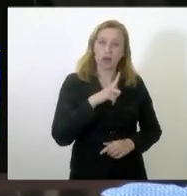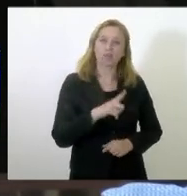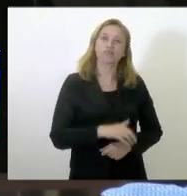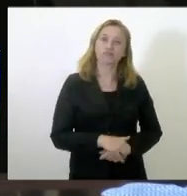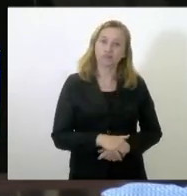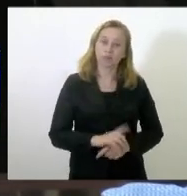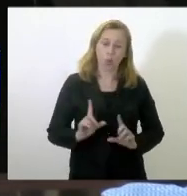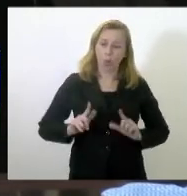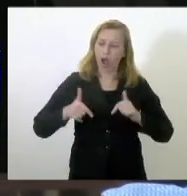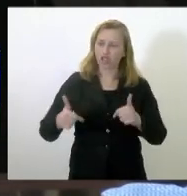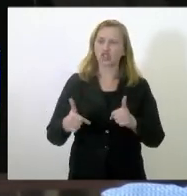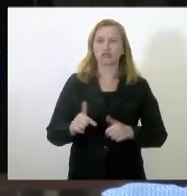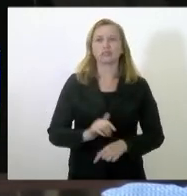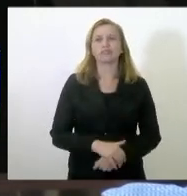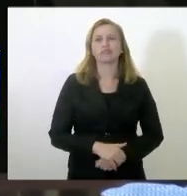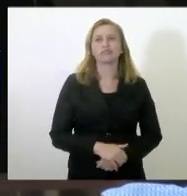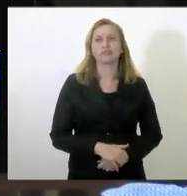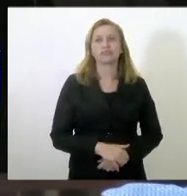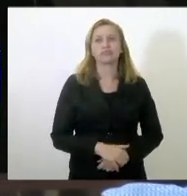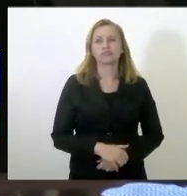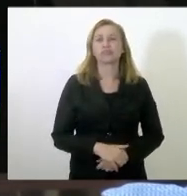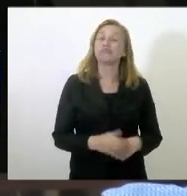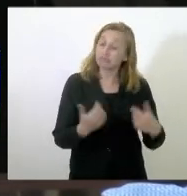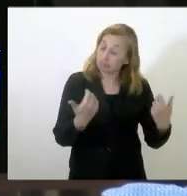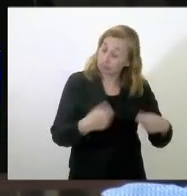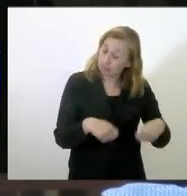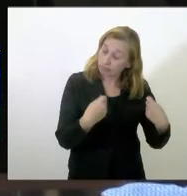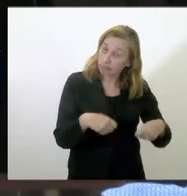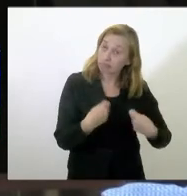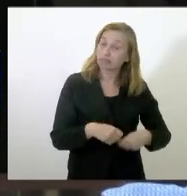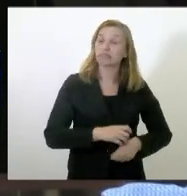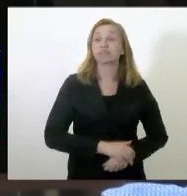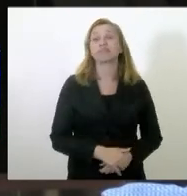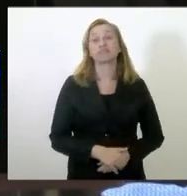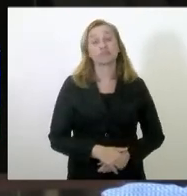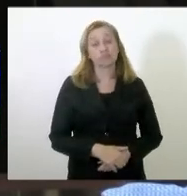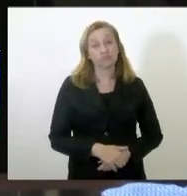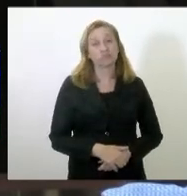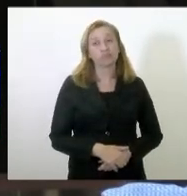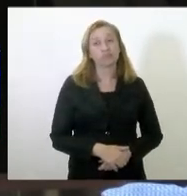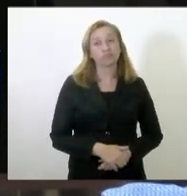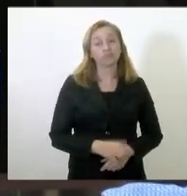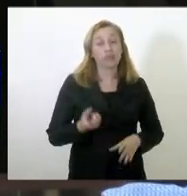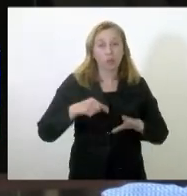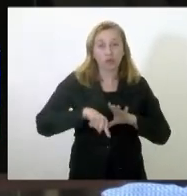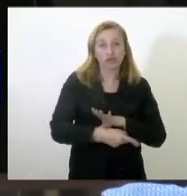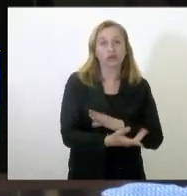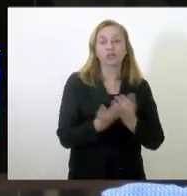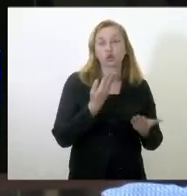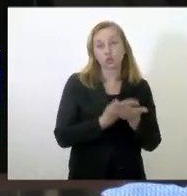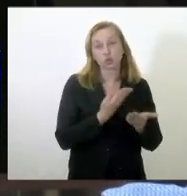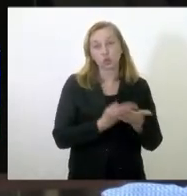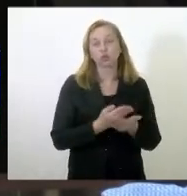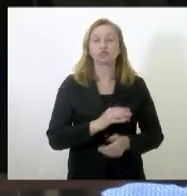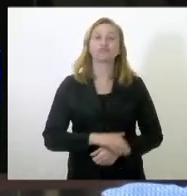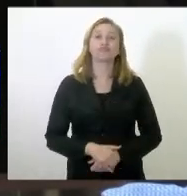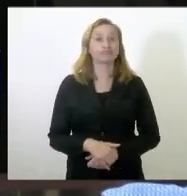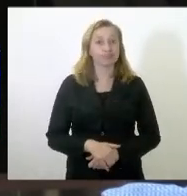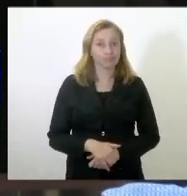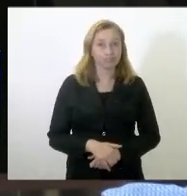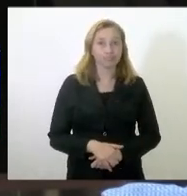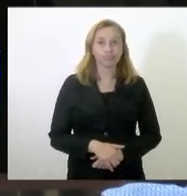aos atos que necessitam desse aprofundamento.